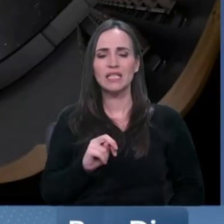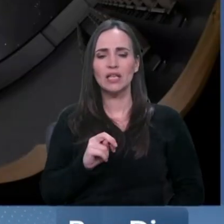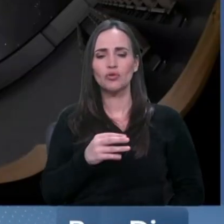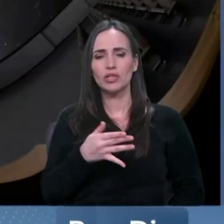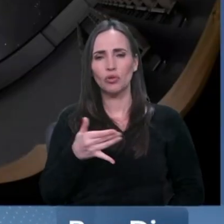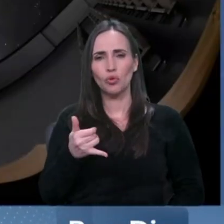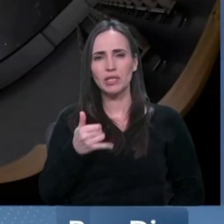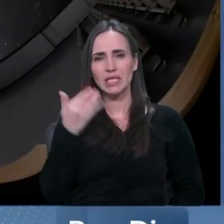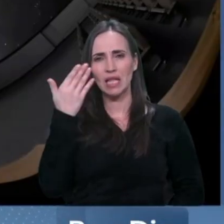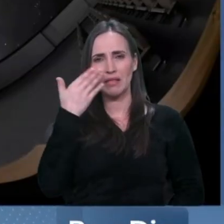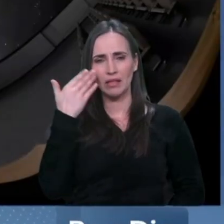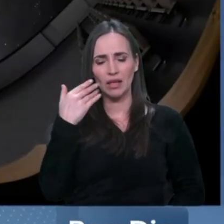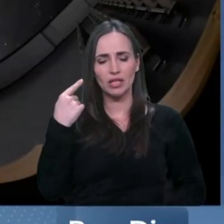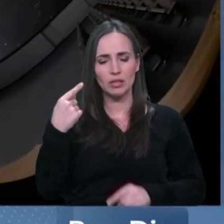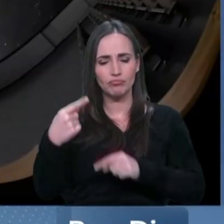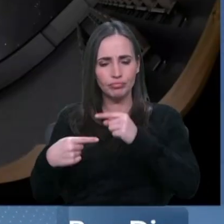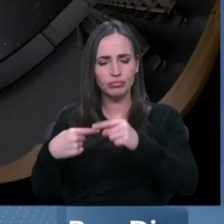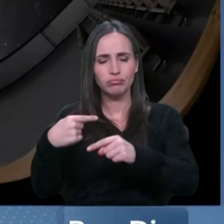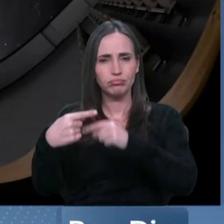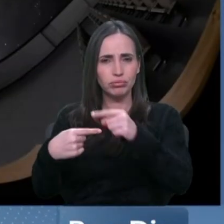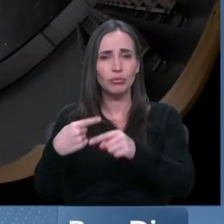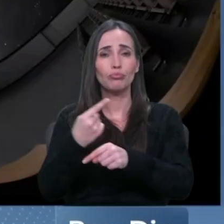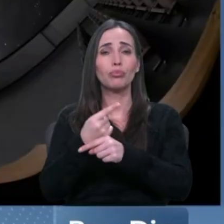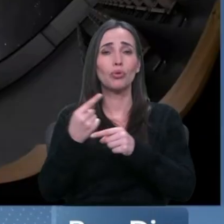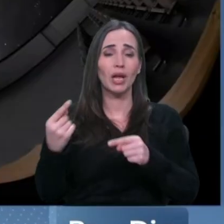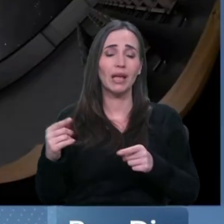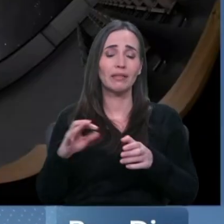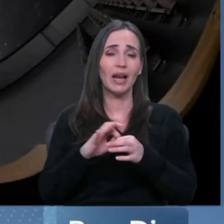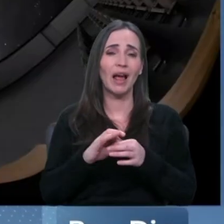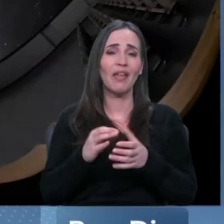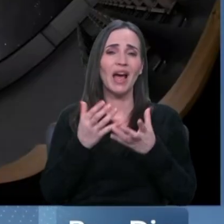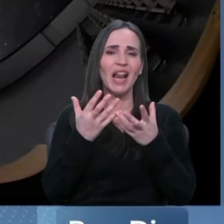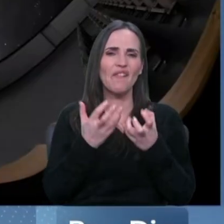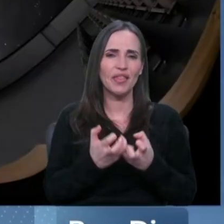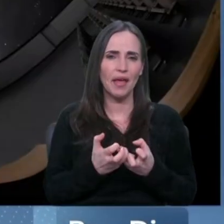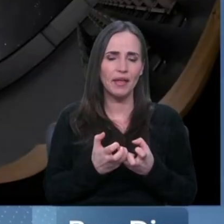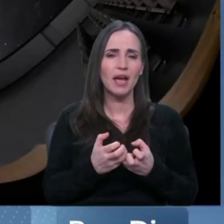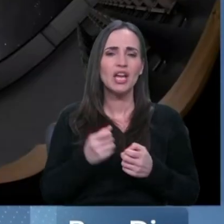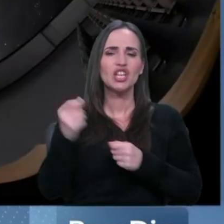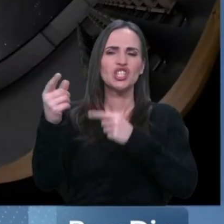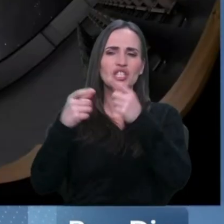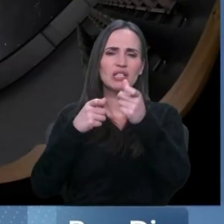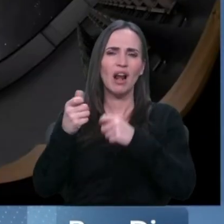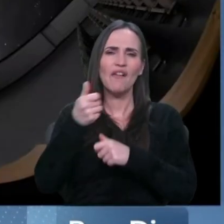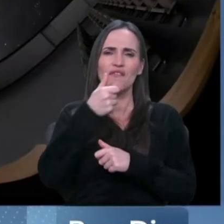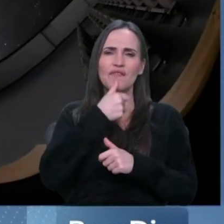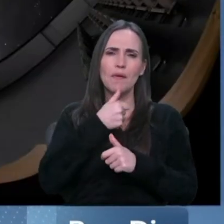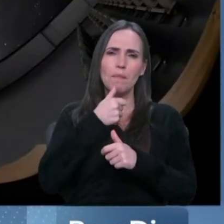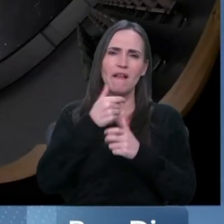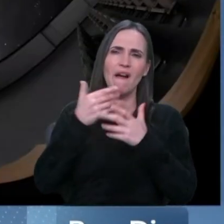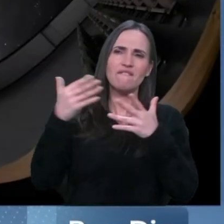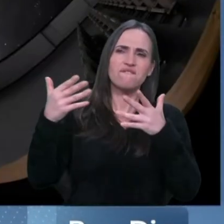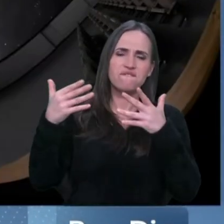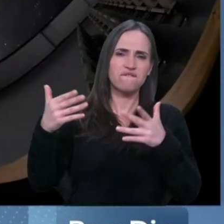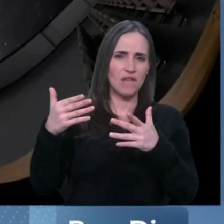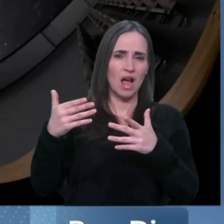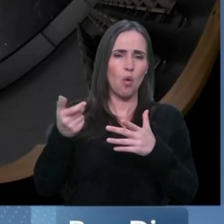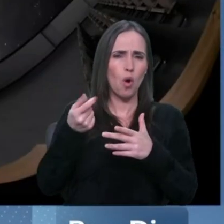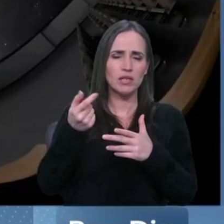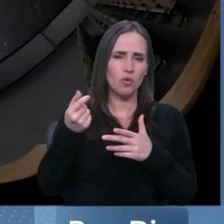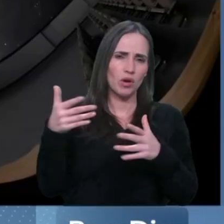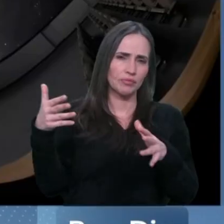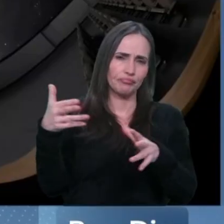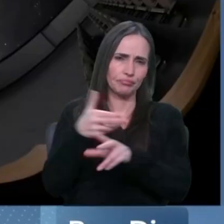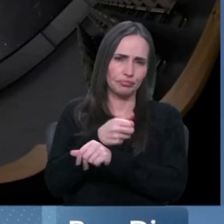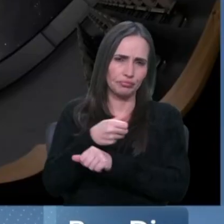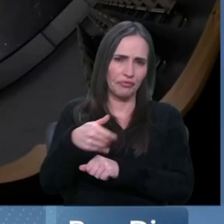acontece. Porquê? A gravidade manda nisto tudo. Estamos a falar de uma estrela gigante vermelha, já está na fase final da sua vida. Nesta altura, a